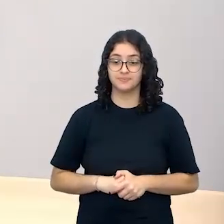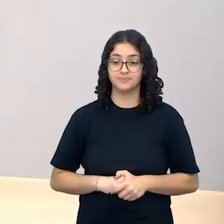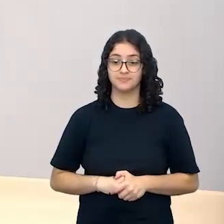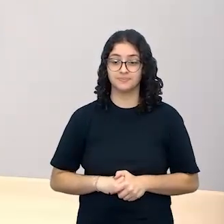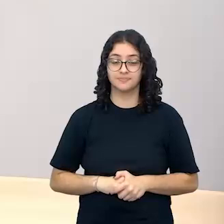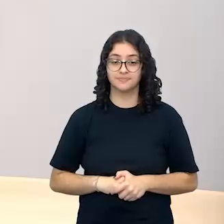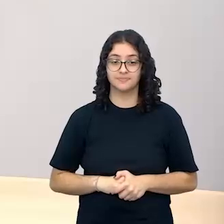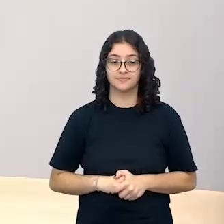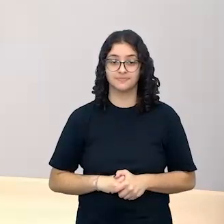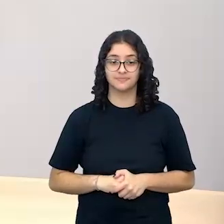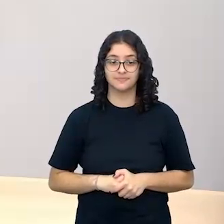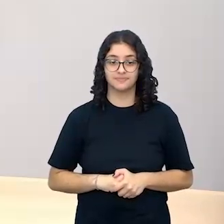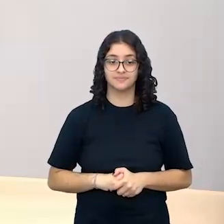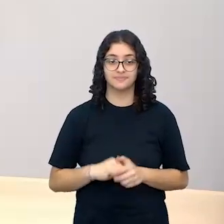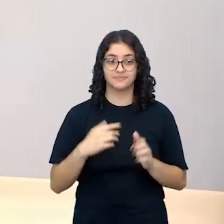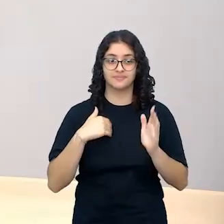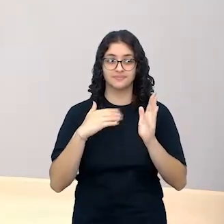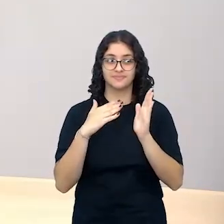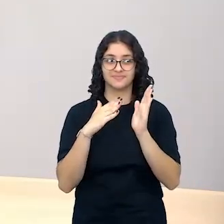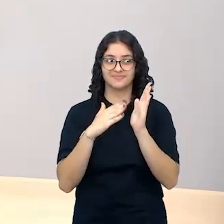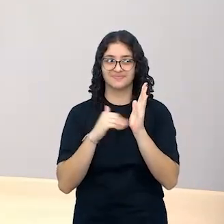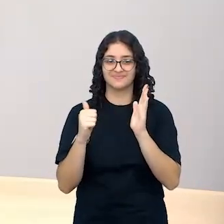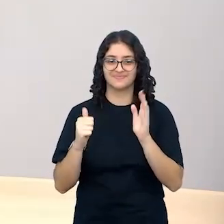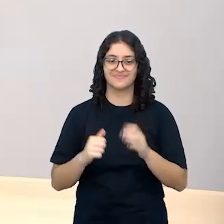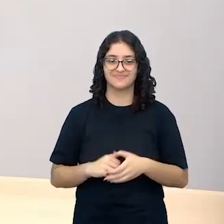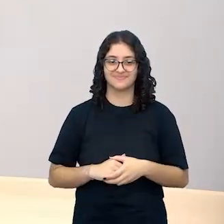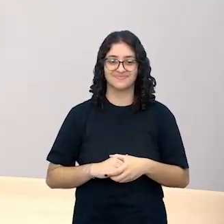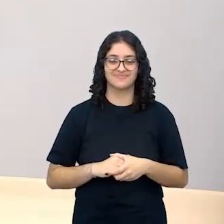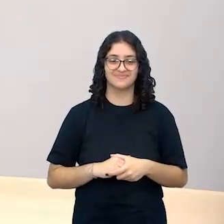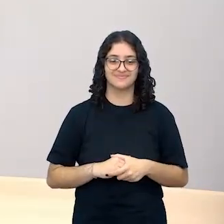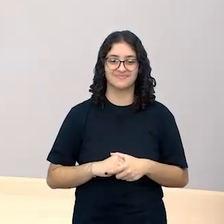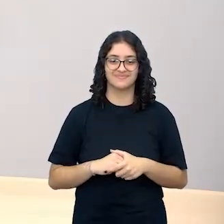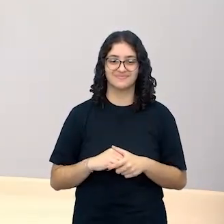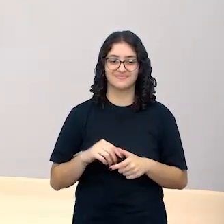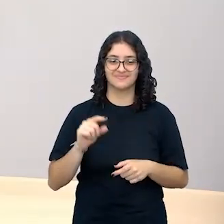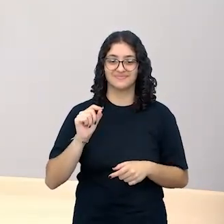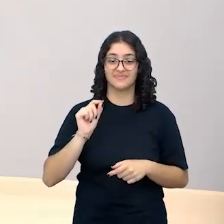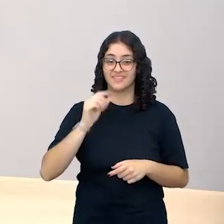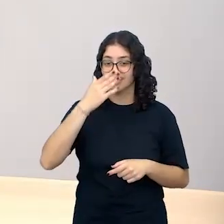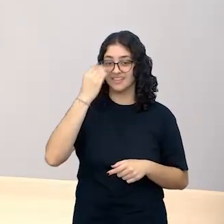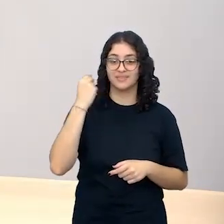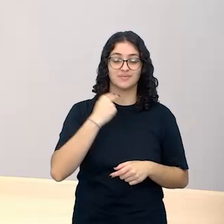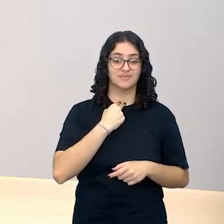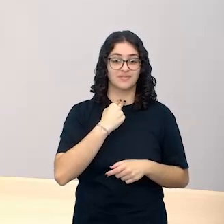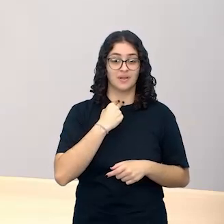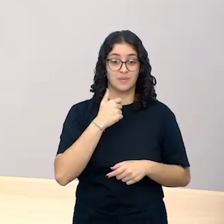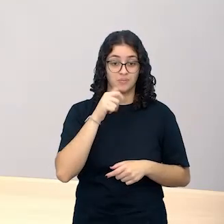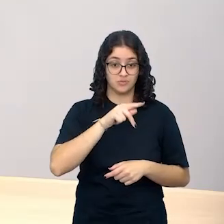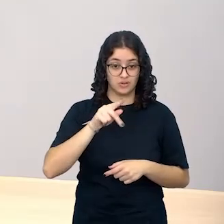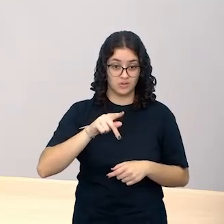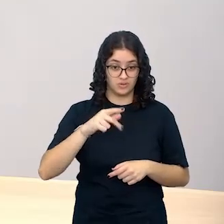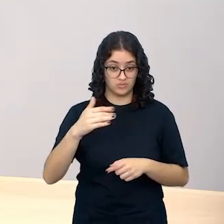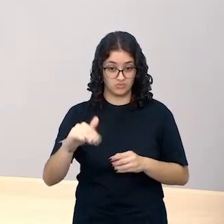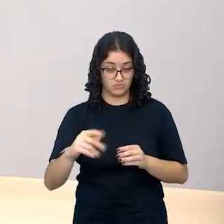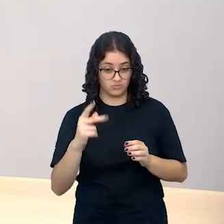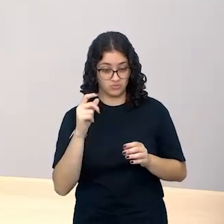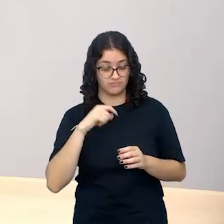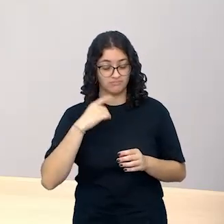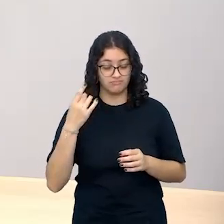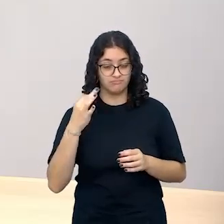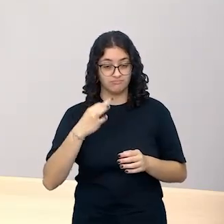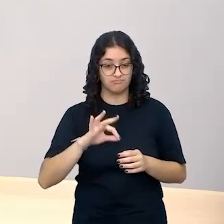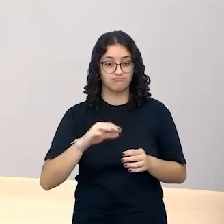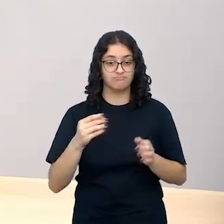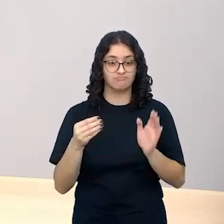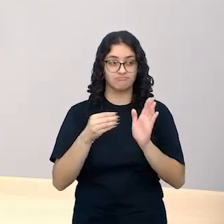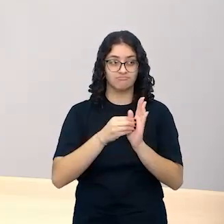que eu acabei tirando, que era pra gente não esquecer. Se a professora colocar de novo, porque tem tantos comentários que